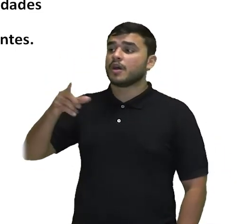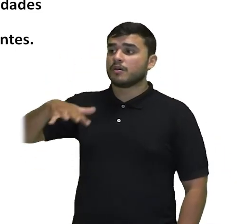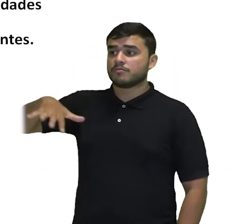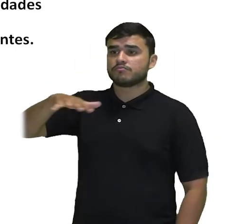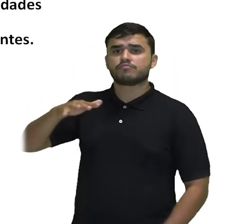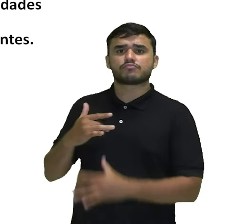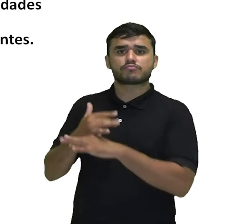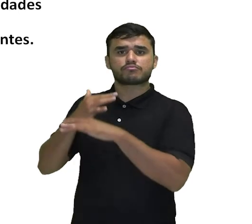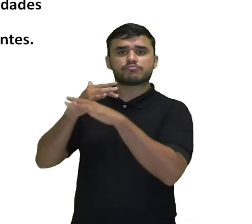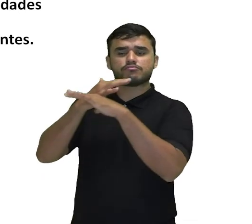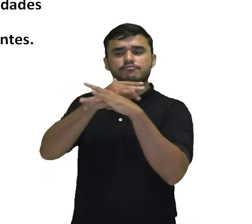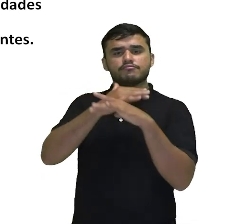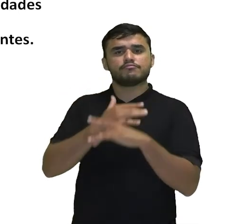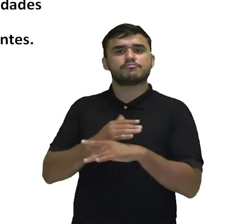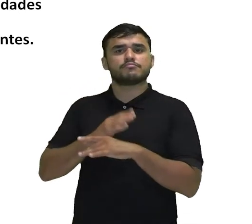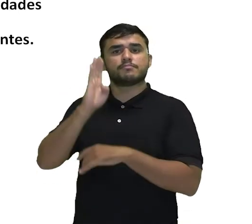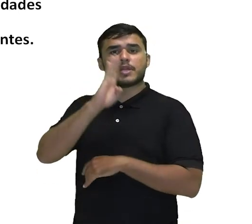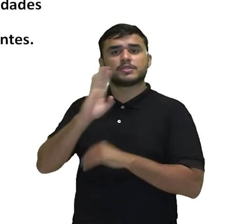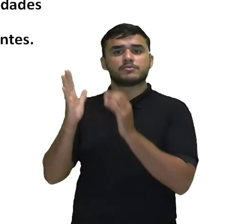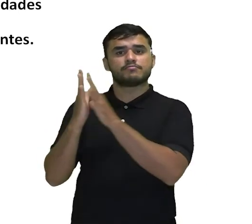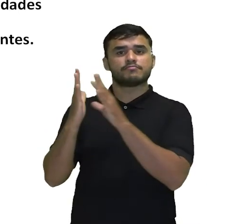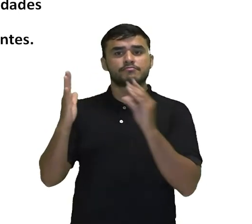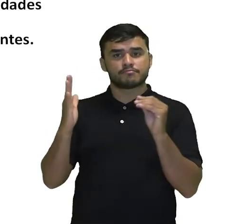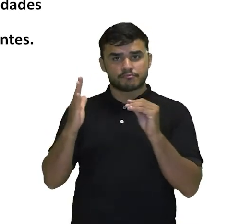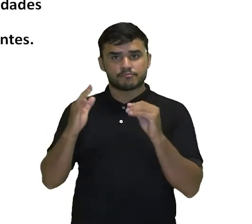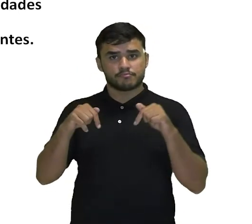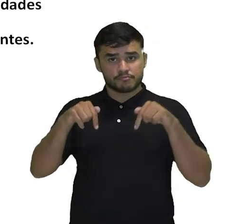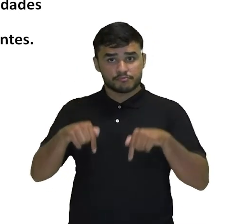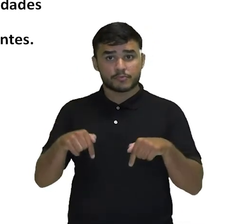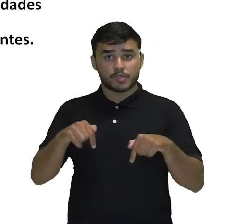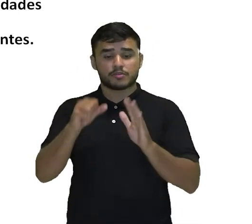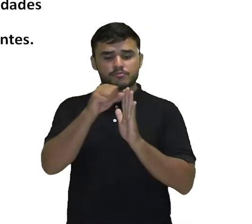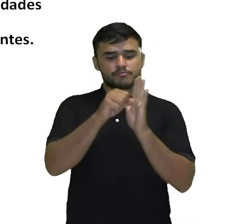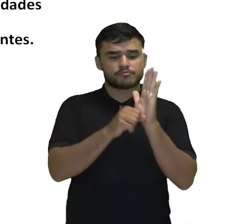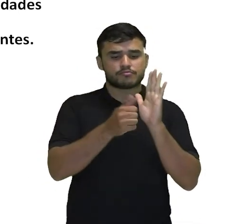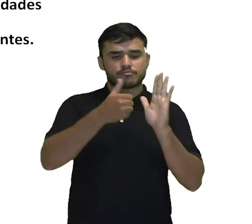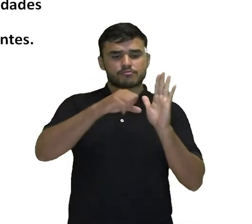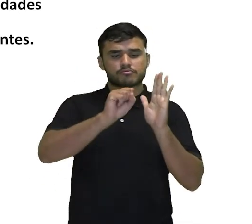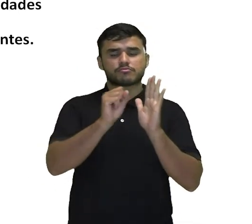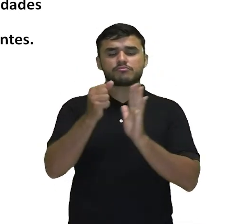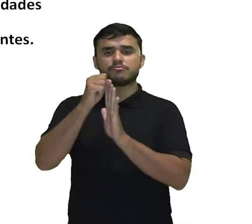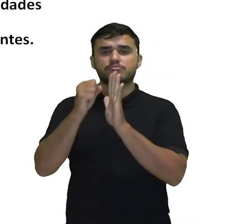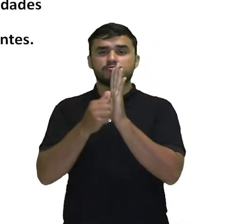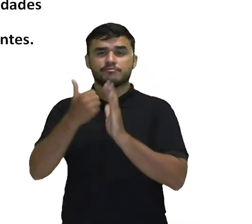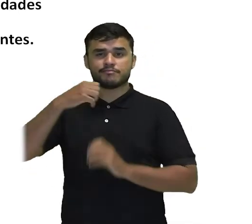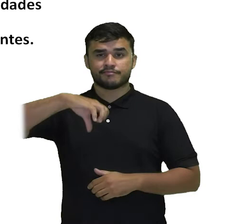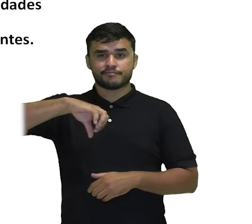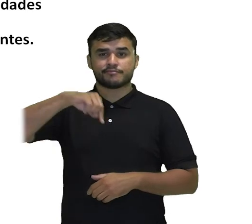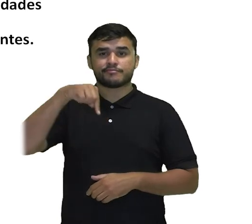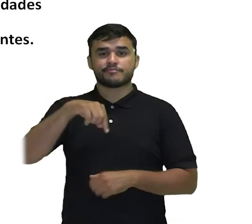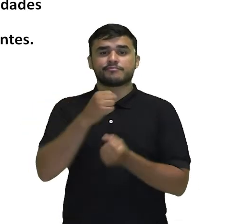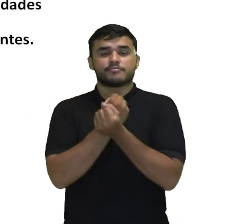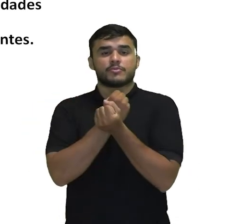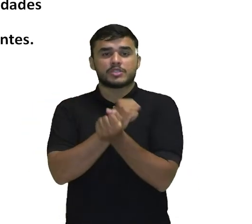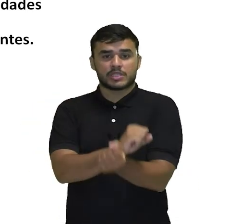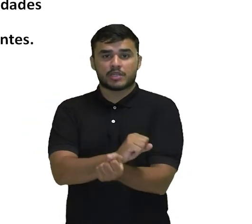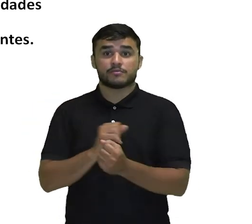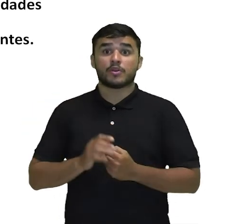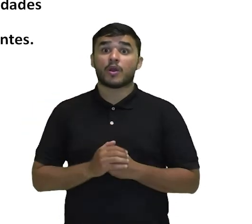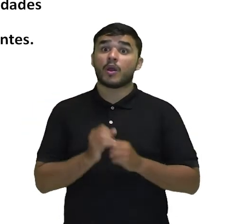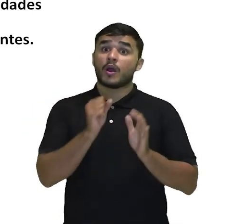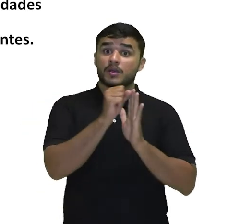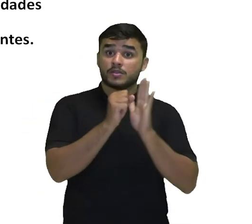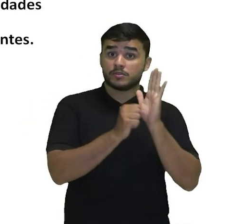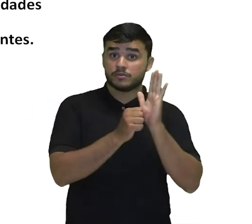Brasil escravista, nos séculos XVIII e XIX, que se observava pelo. É sempre bom lembrar que no século XVIII